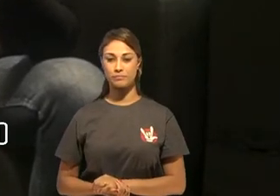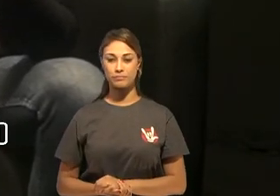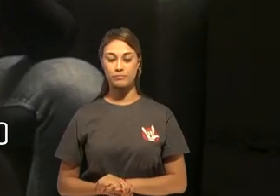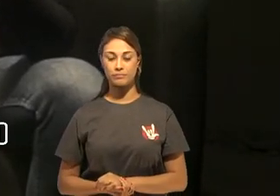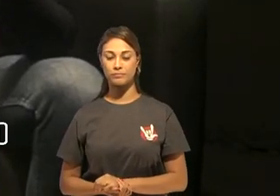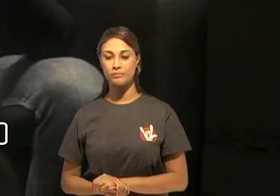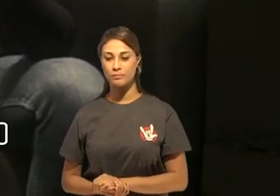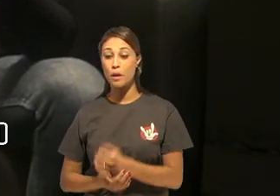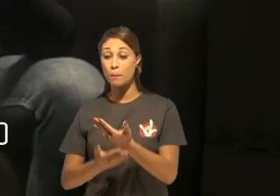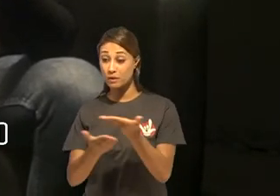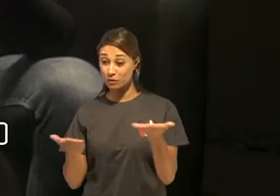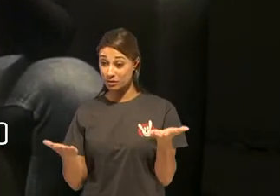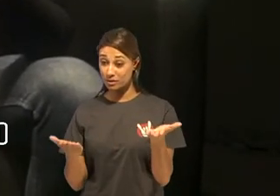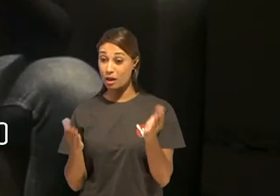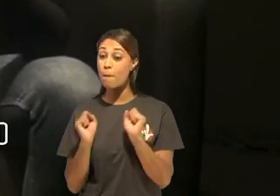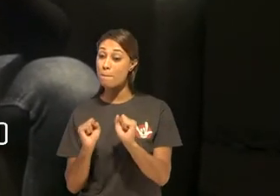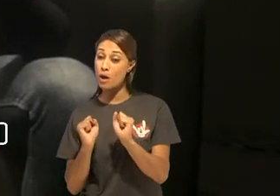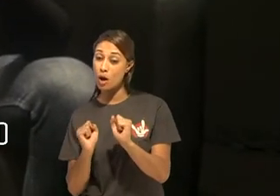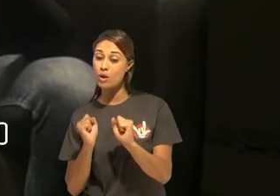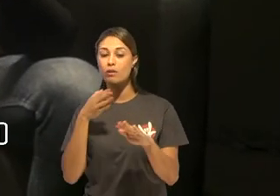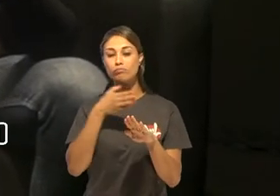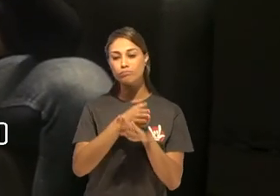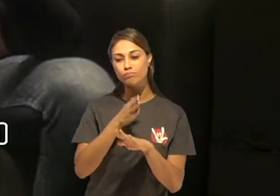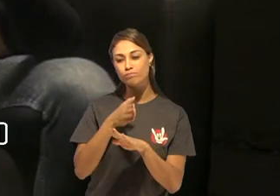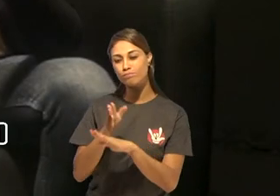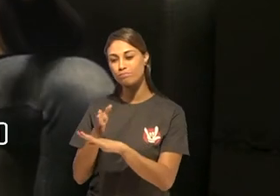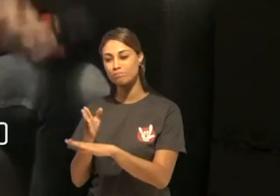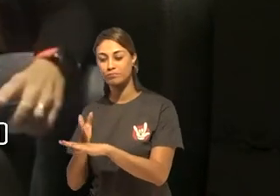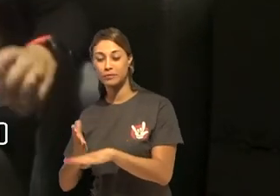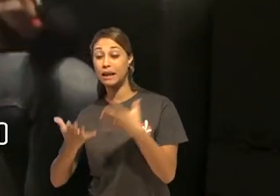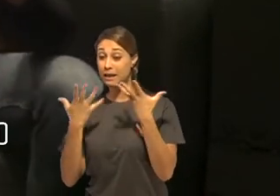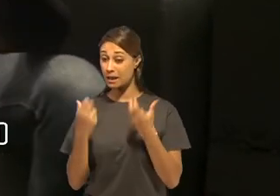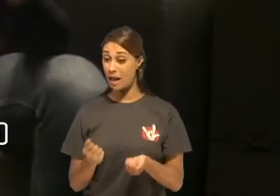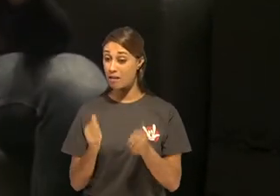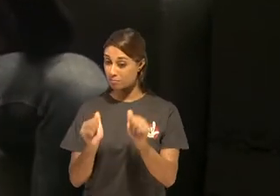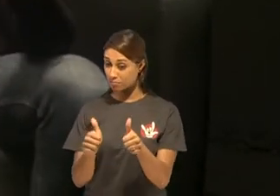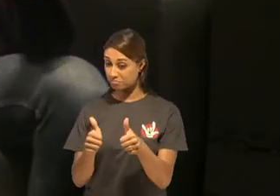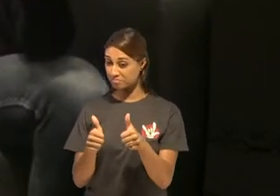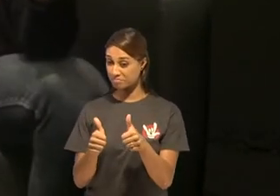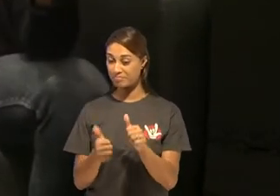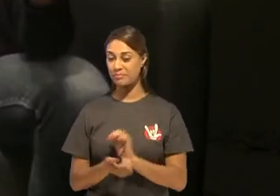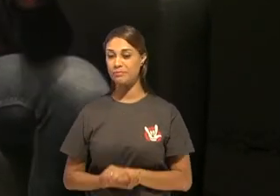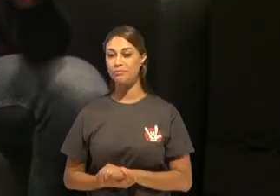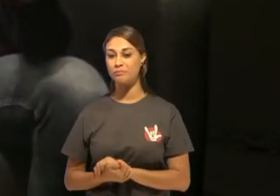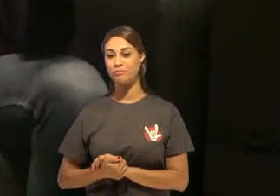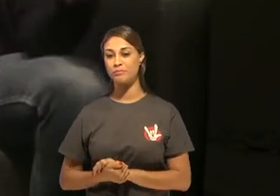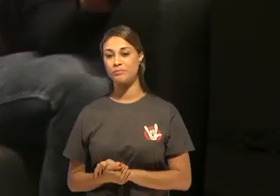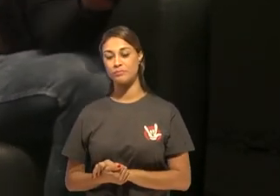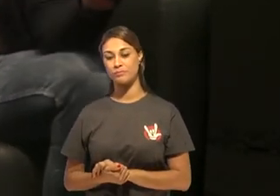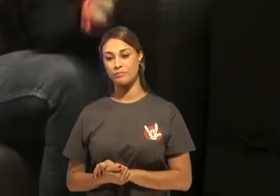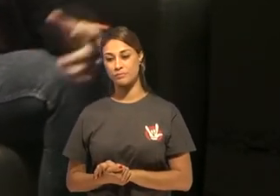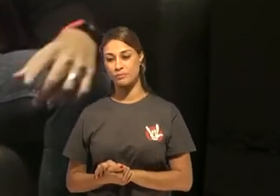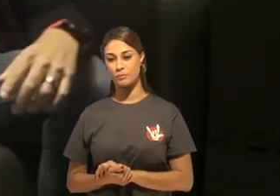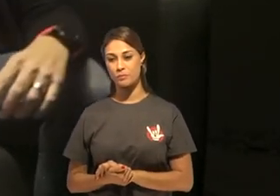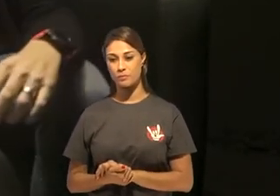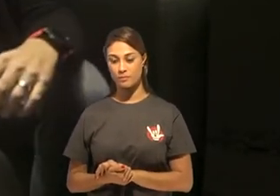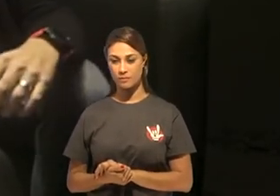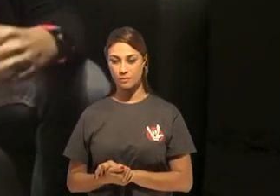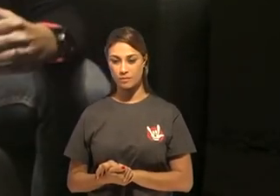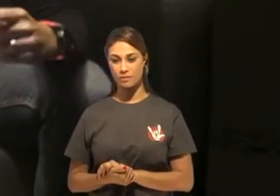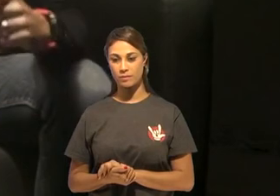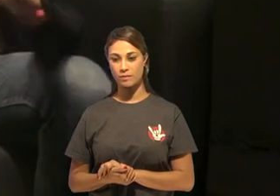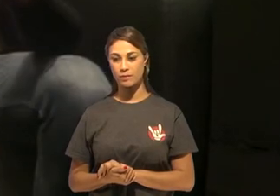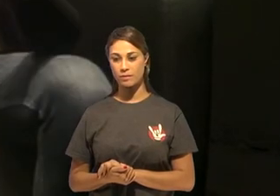que você possa ter mais chance de ganhar. Tá certo? Antes, na verdade não antes, mas enquanto a gente vai ali